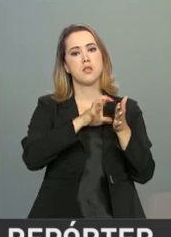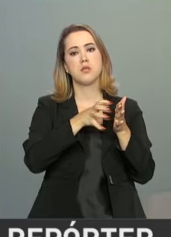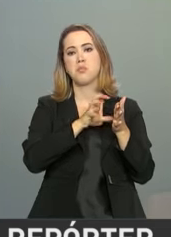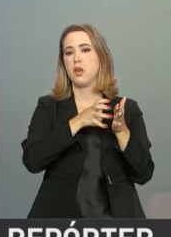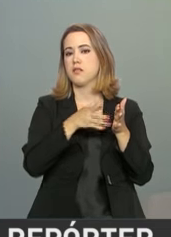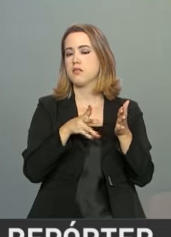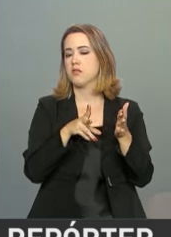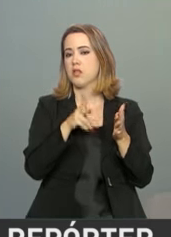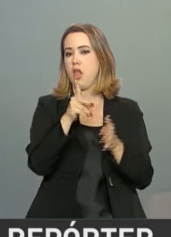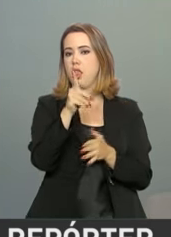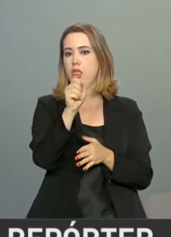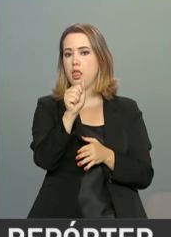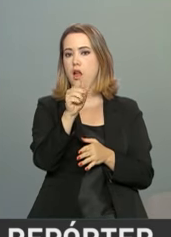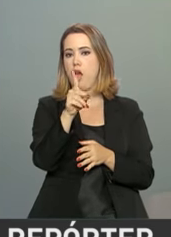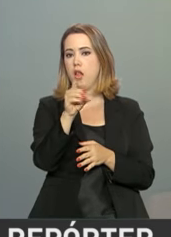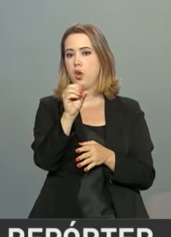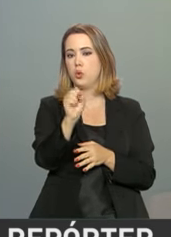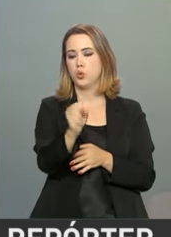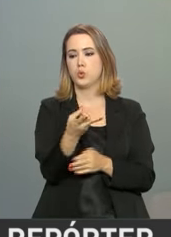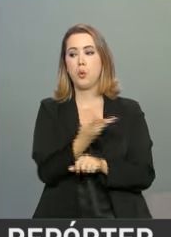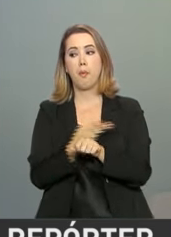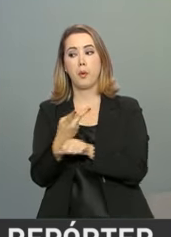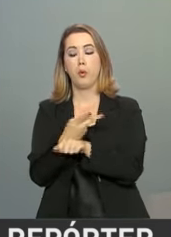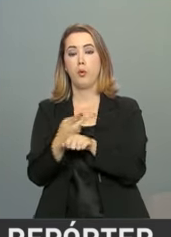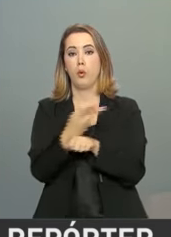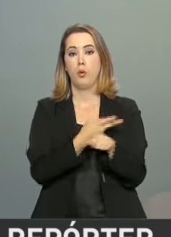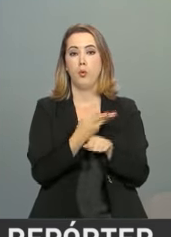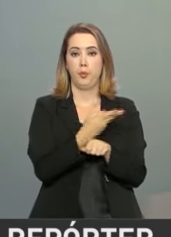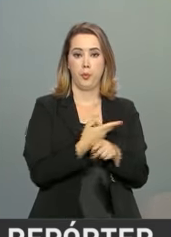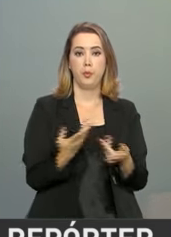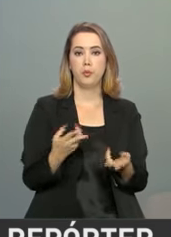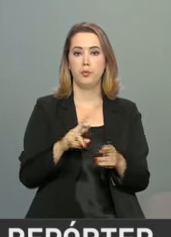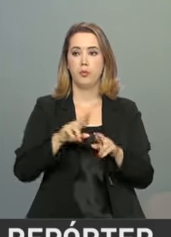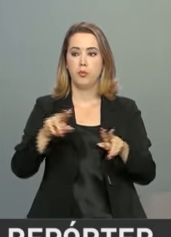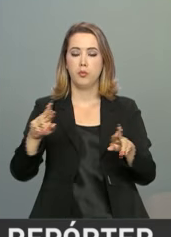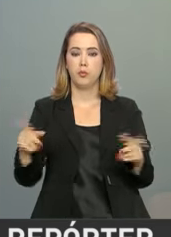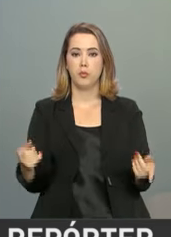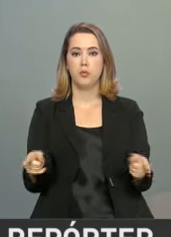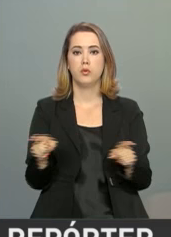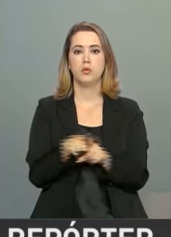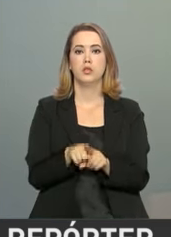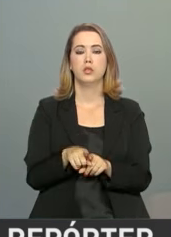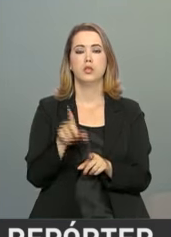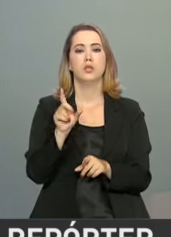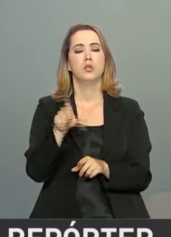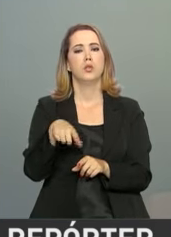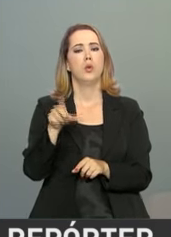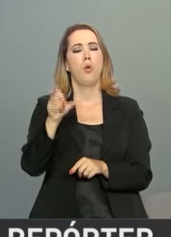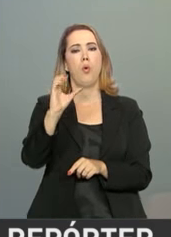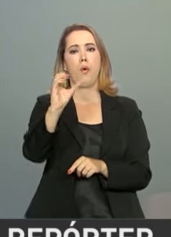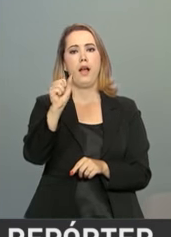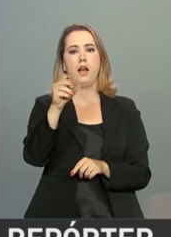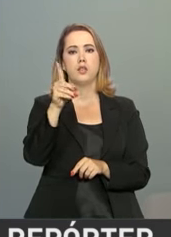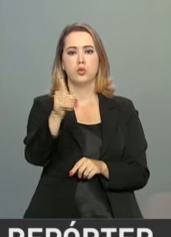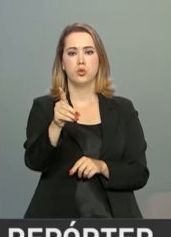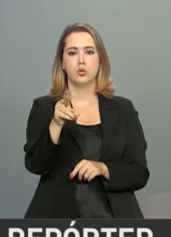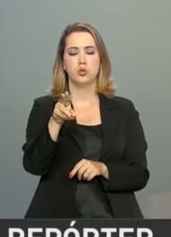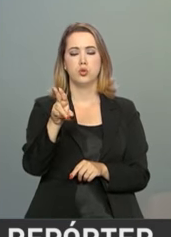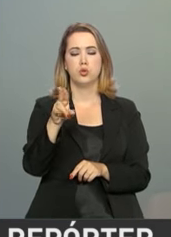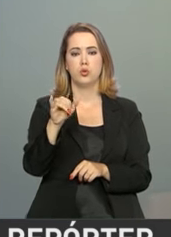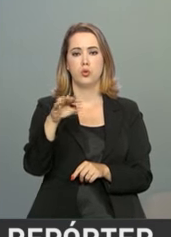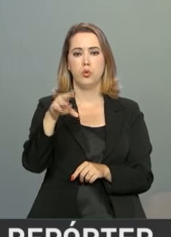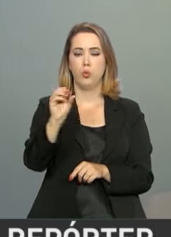relatório anual de informações sociais, o sistema de controle de óbitos, o cadastro geral de empregados e